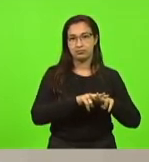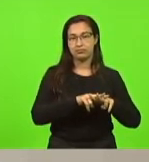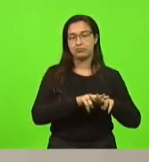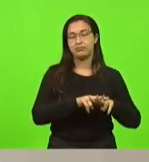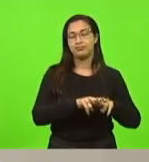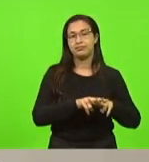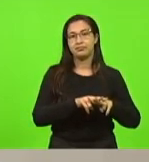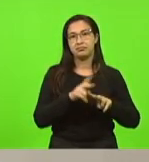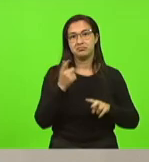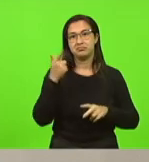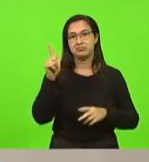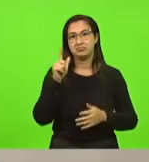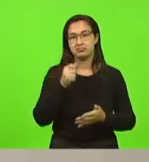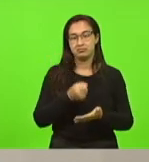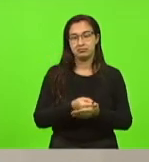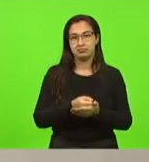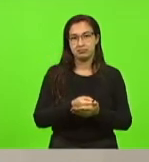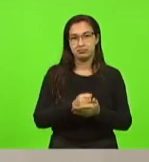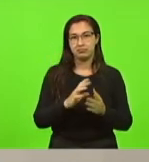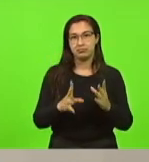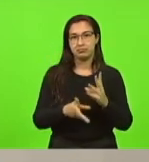outras providências com emenda